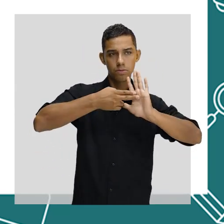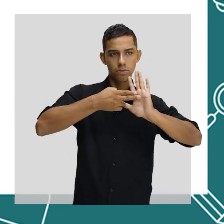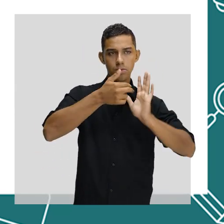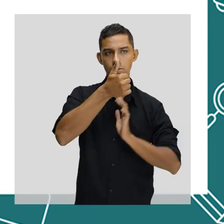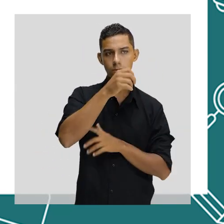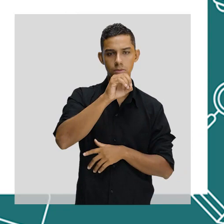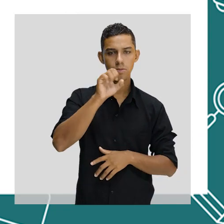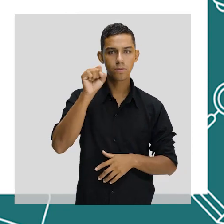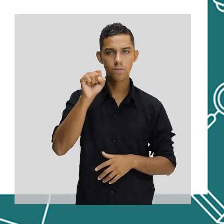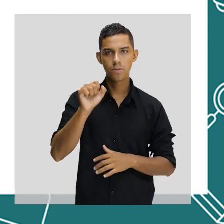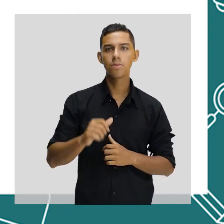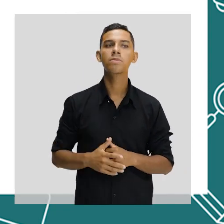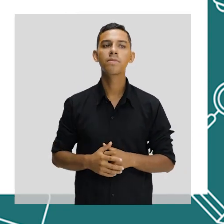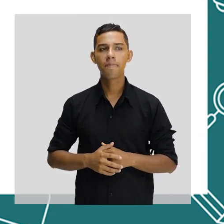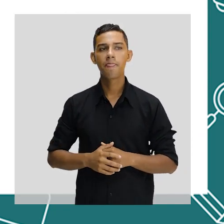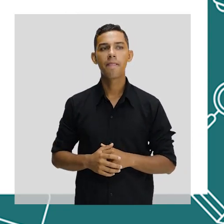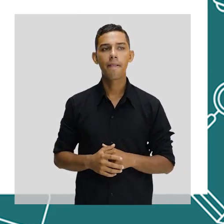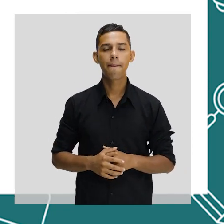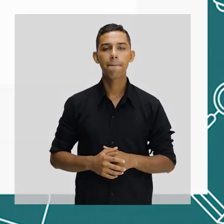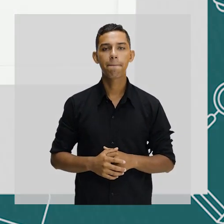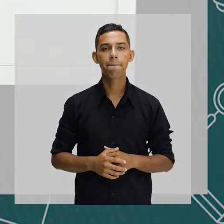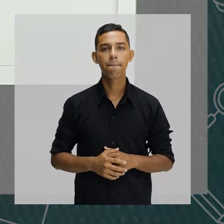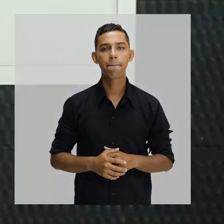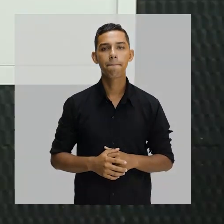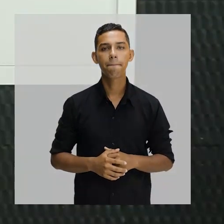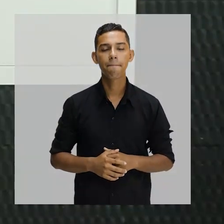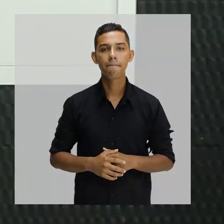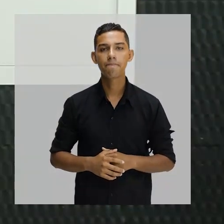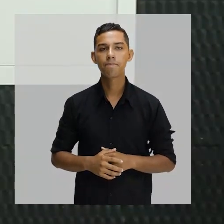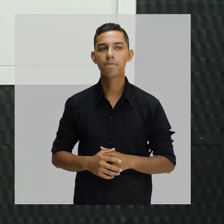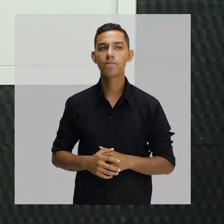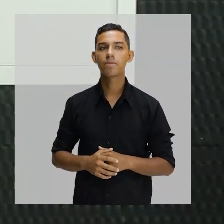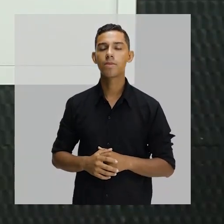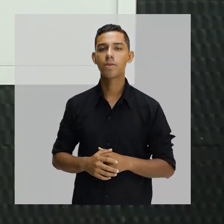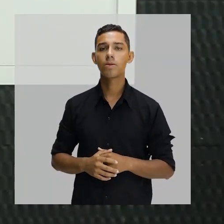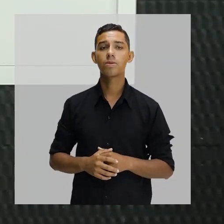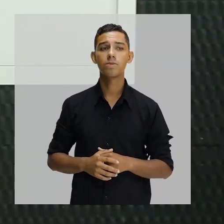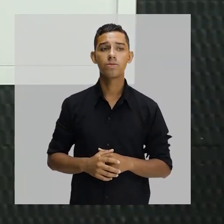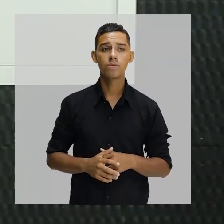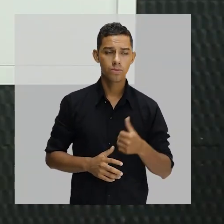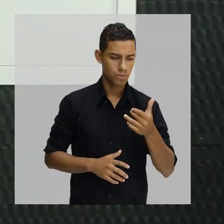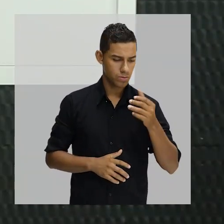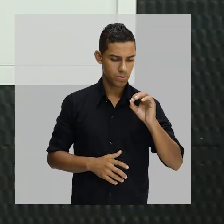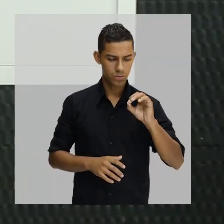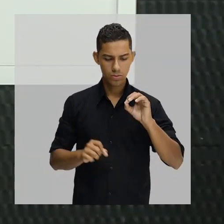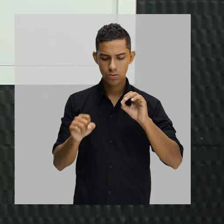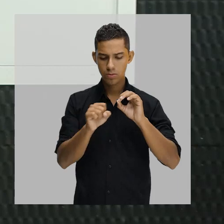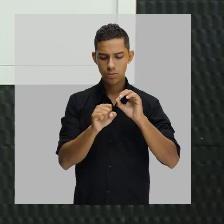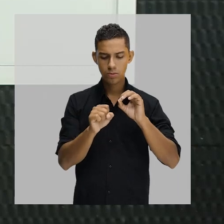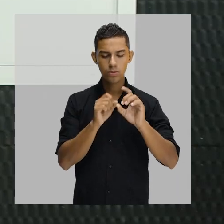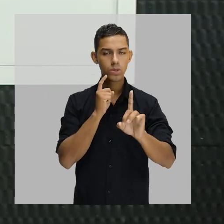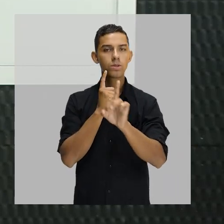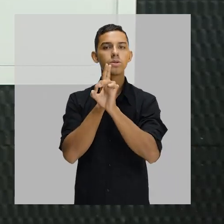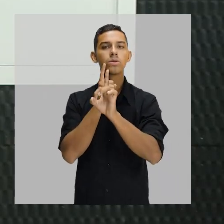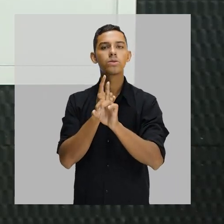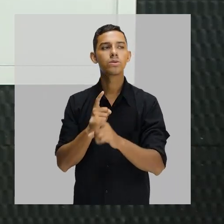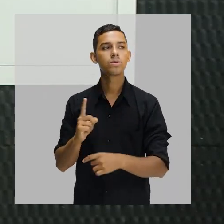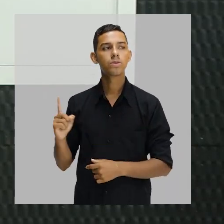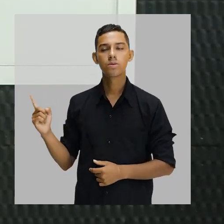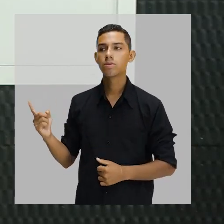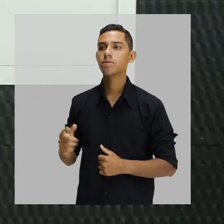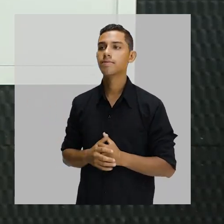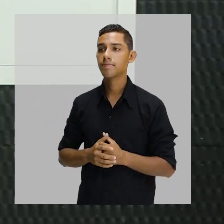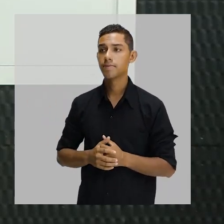depois de 10 segundos, certo? Em 10 segundos vai acontecer esse encontro. E nós encontramos essa